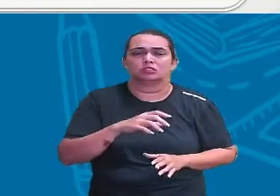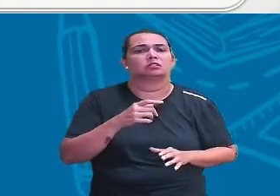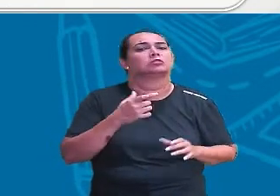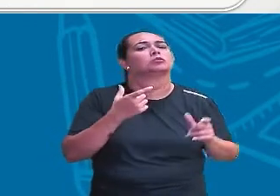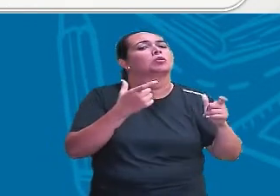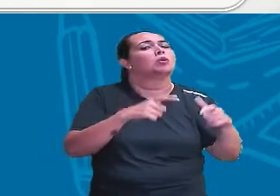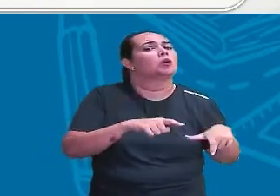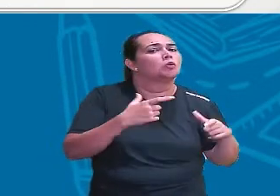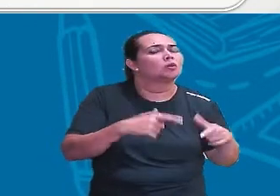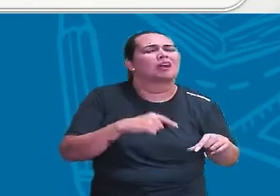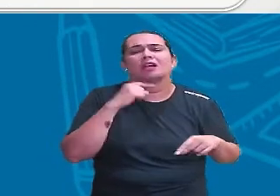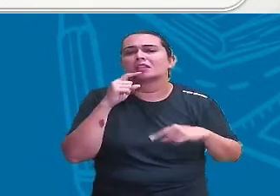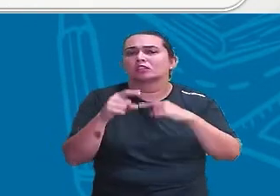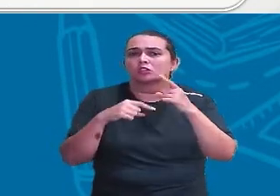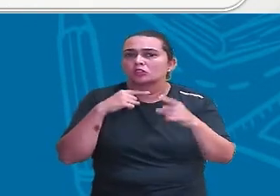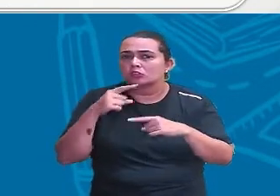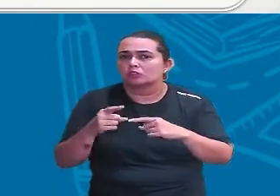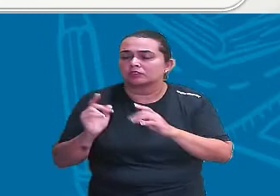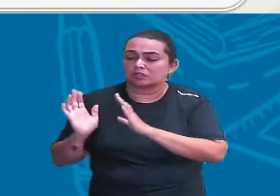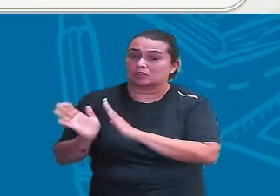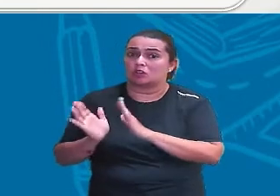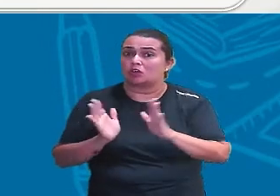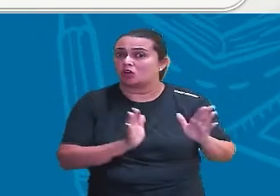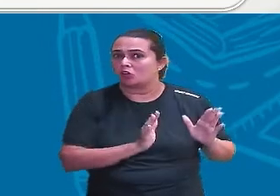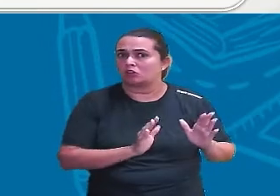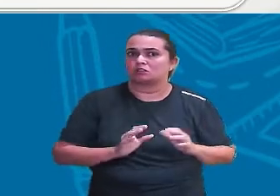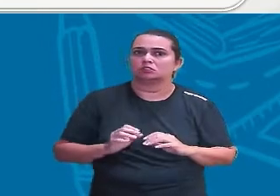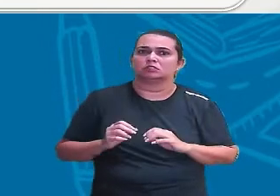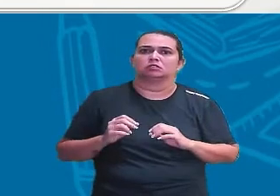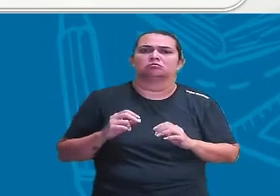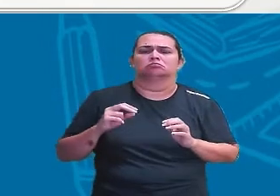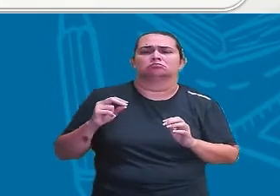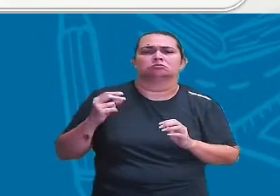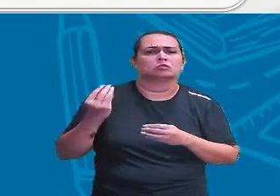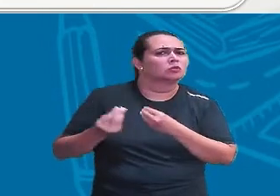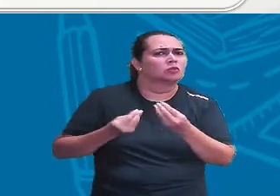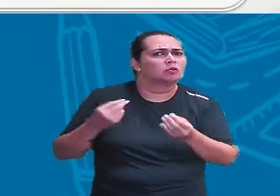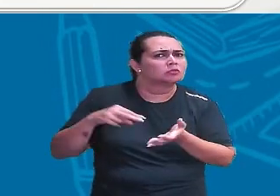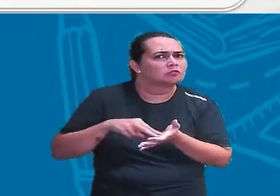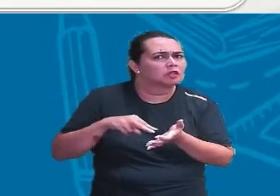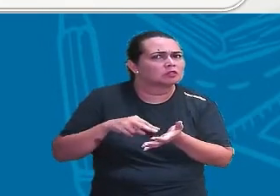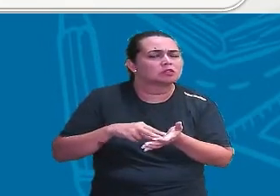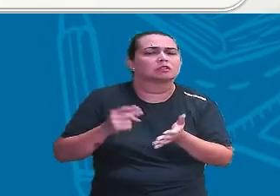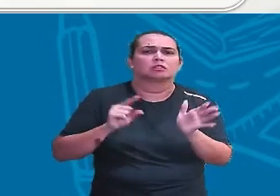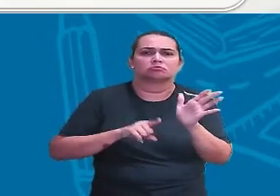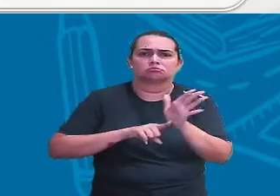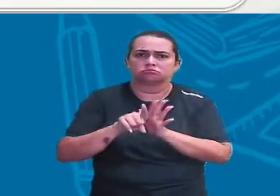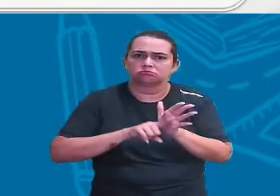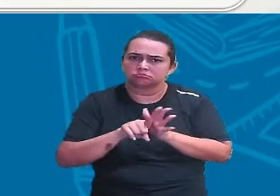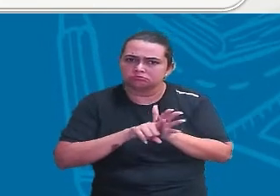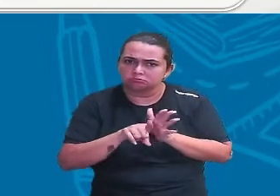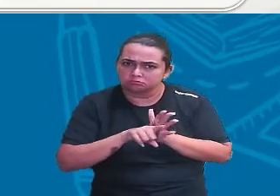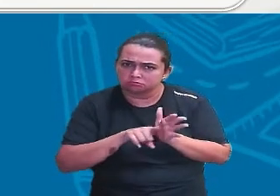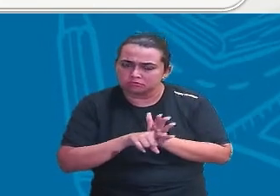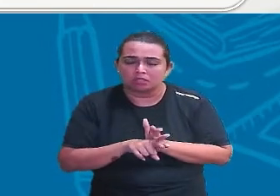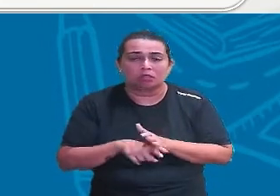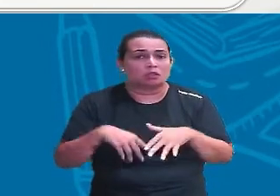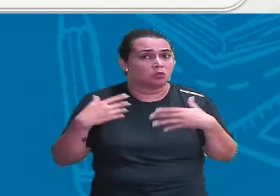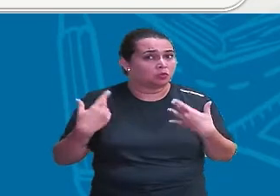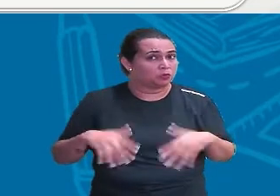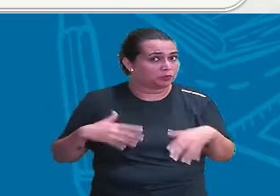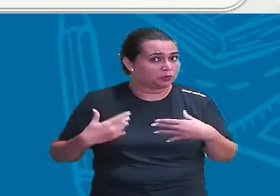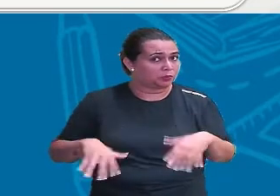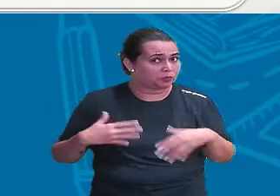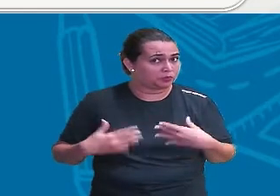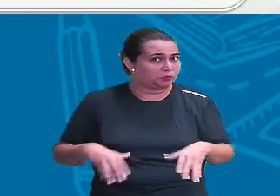lugar, de dúvida, de ordem, intensidade, frequência e também os interrogativos. Ufa!